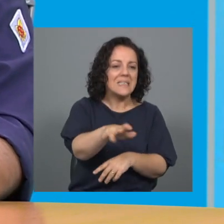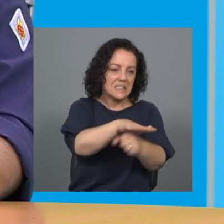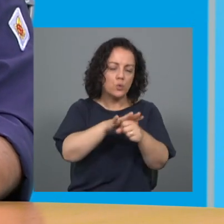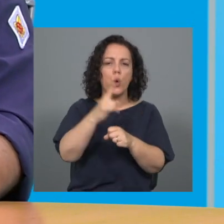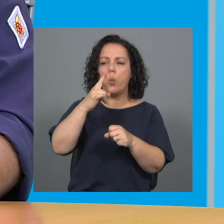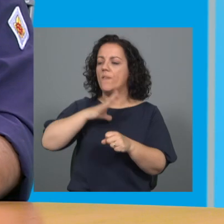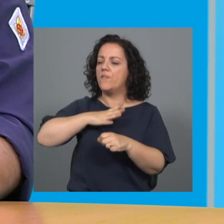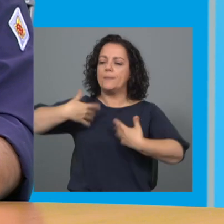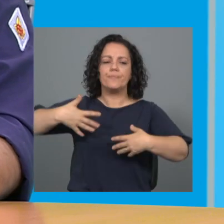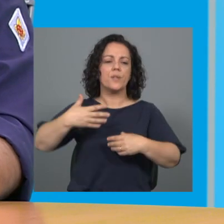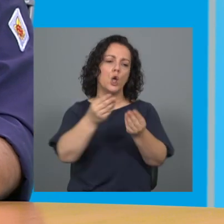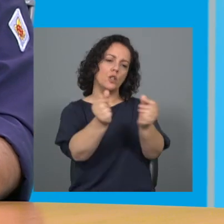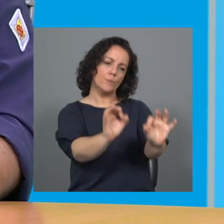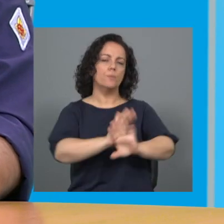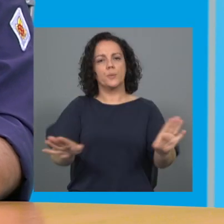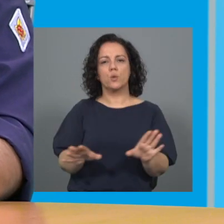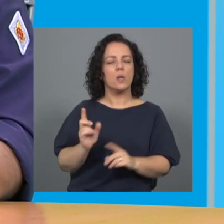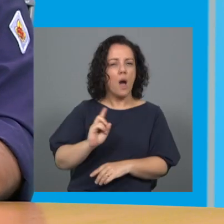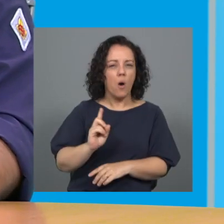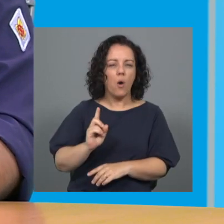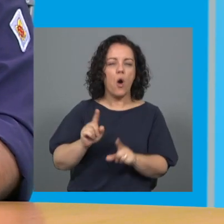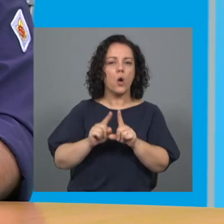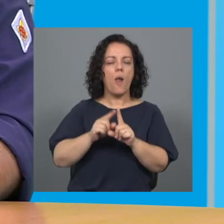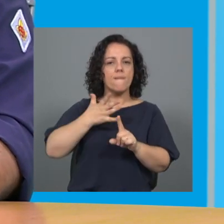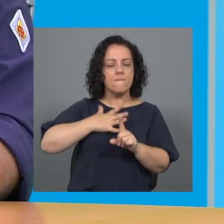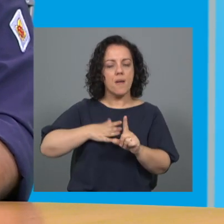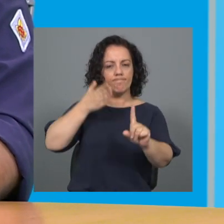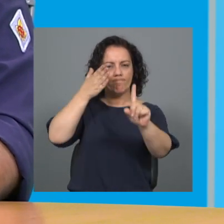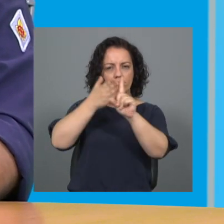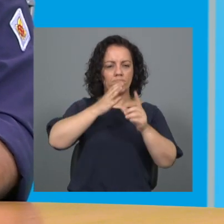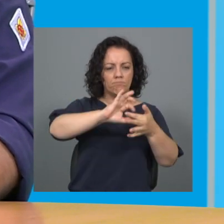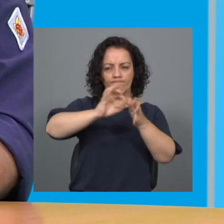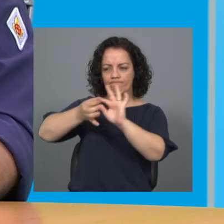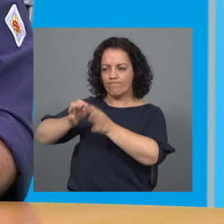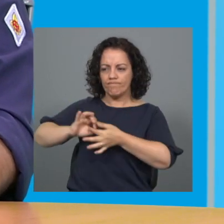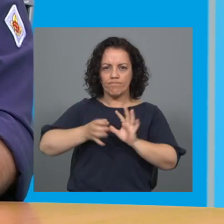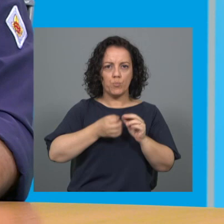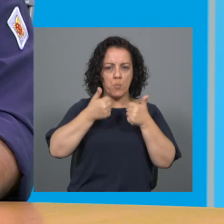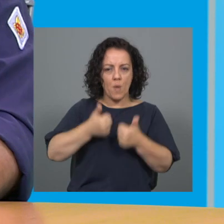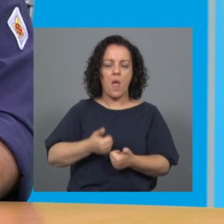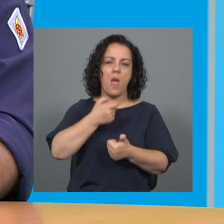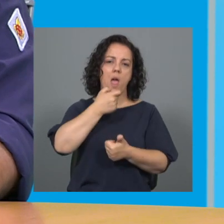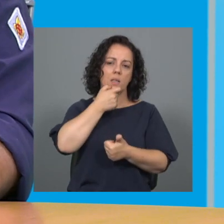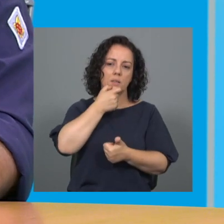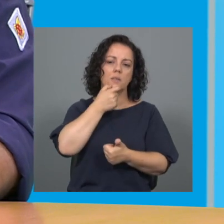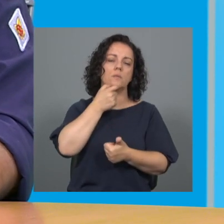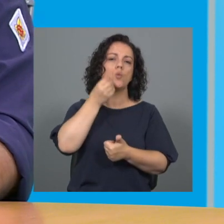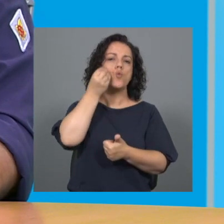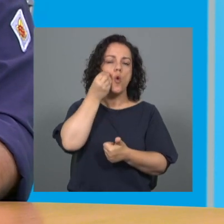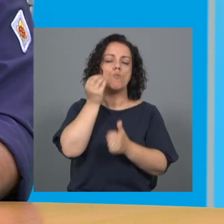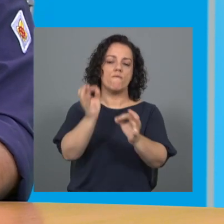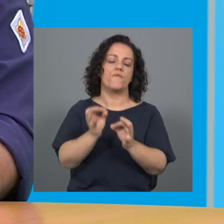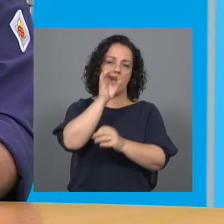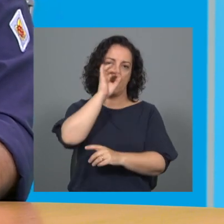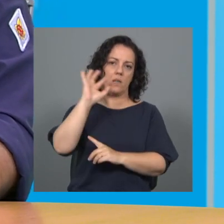que nós possamos de uma forma consistente, centralizada e pensada e ponderada, possamos atuar da melhor forma junto da natureza. Porque a questão